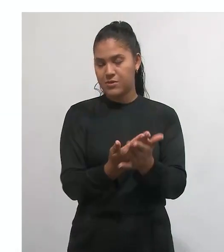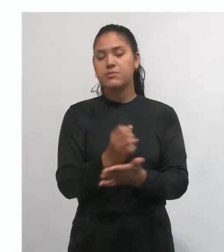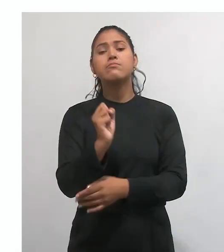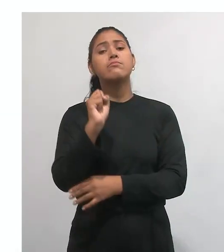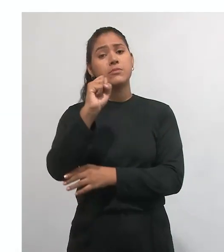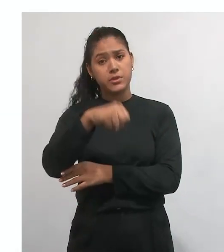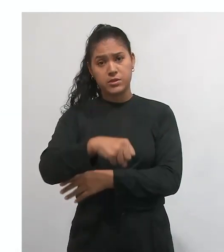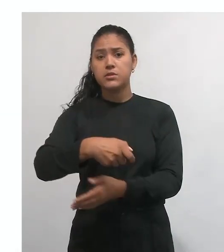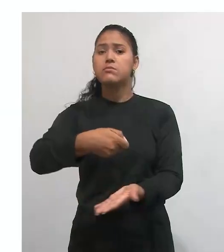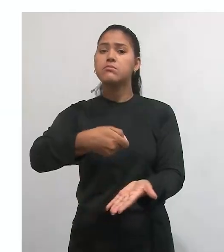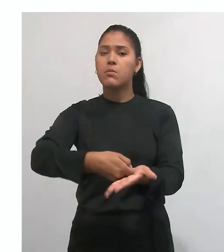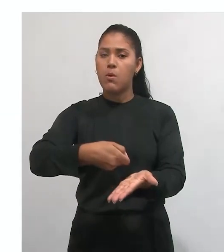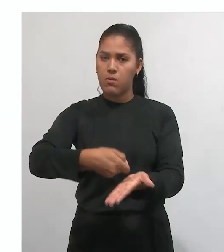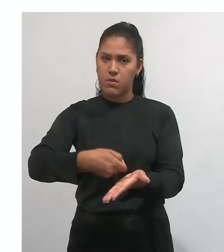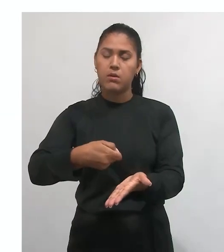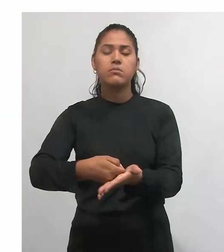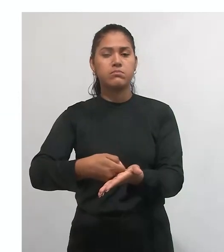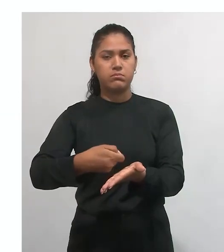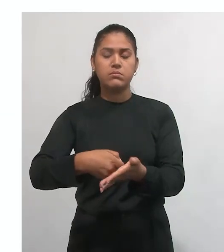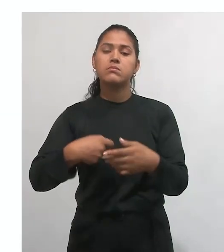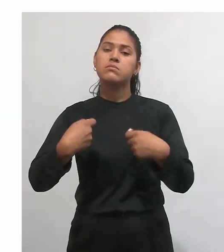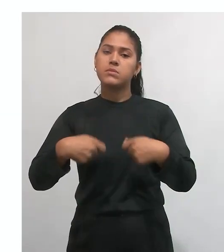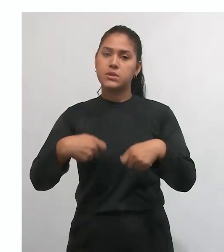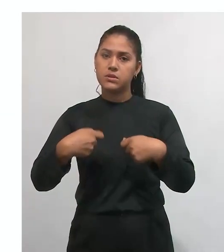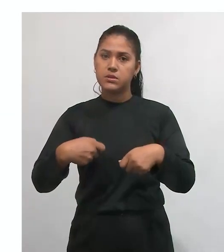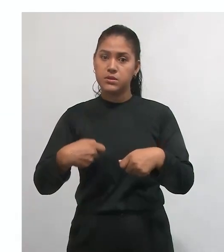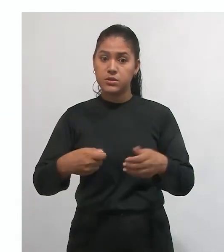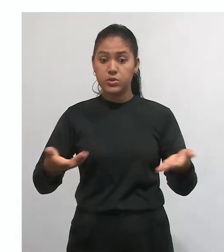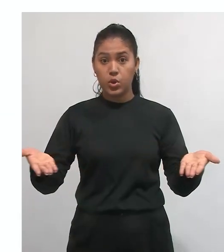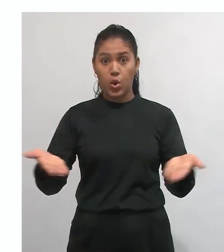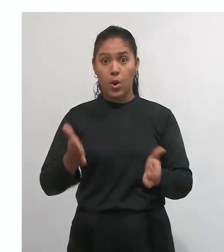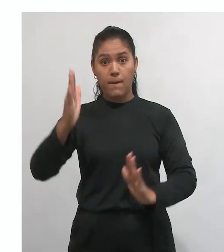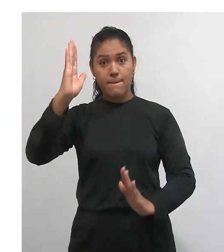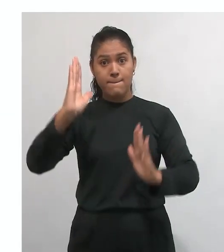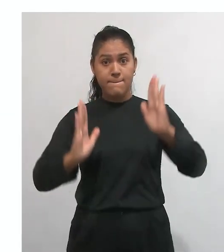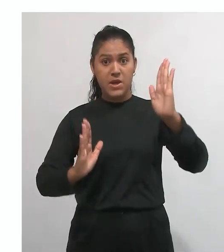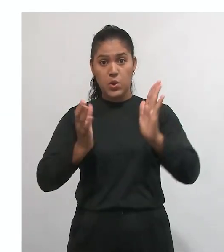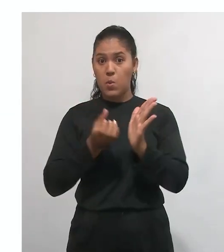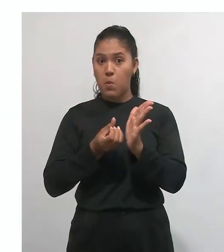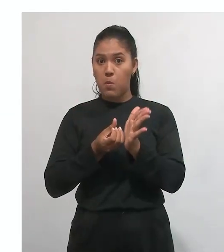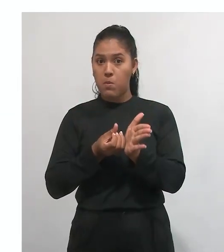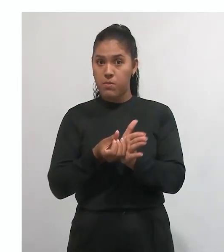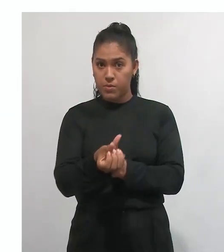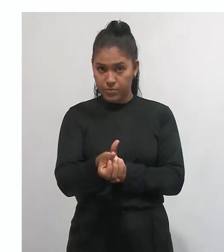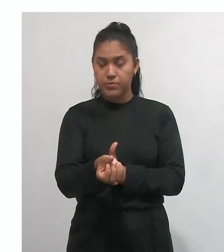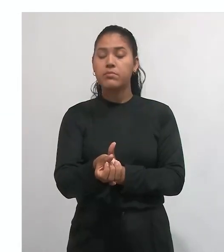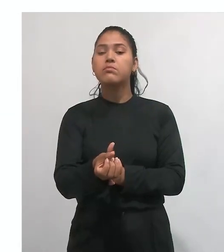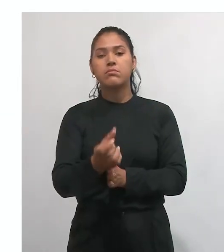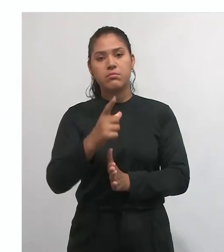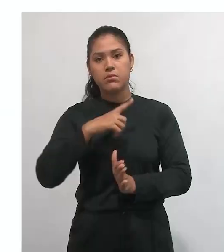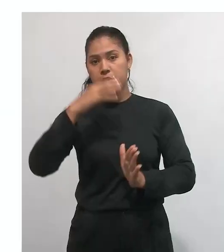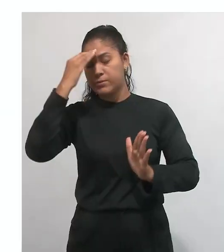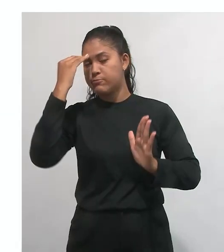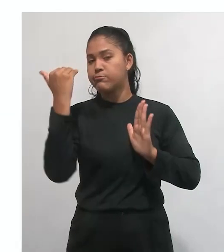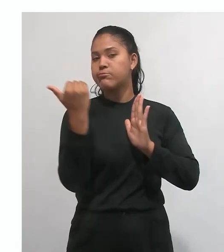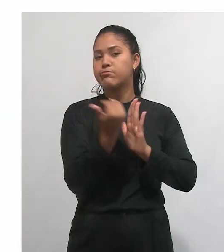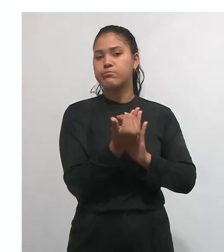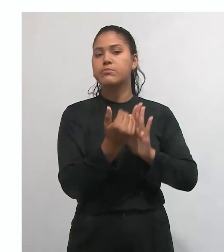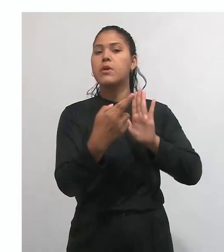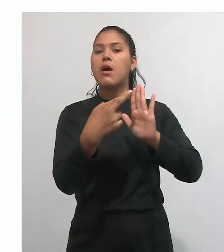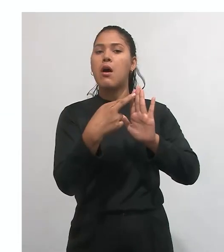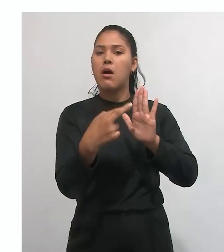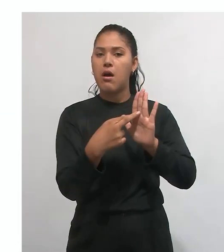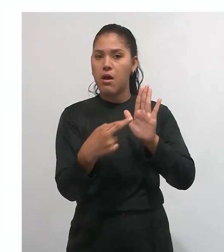Então, vocês precisam fazê-lo nesse semestre, conforme as orientações